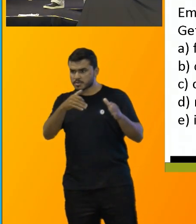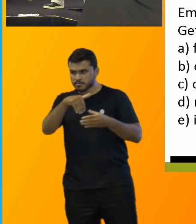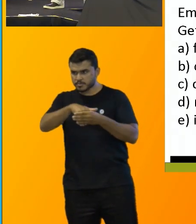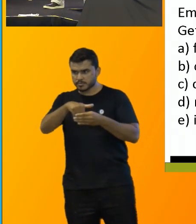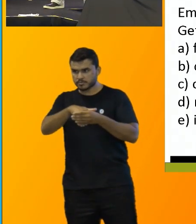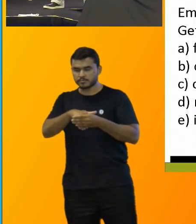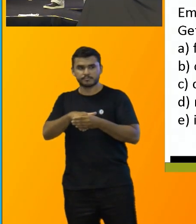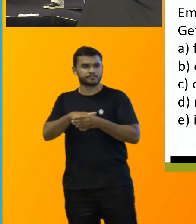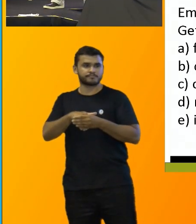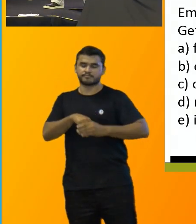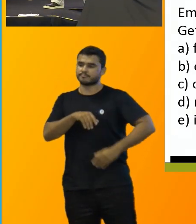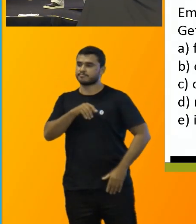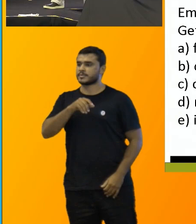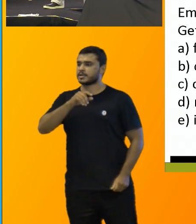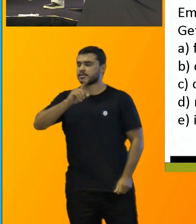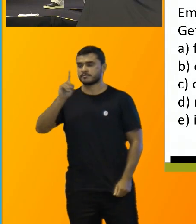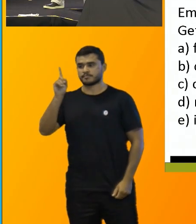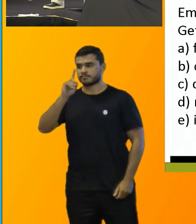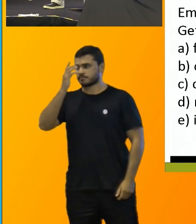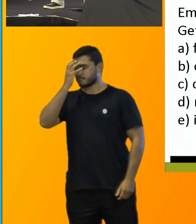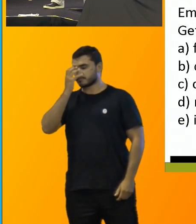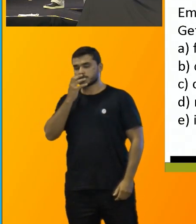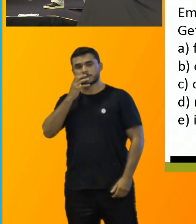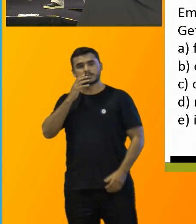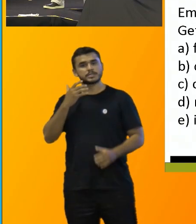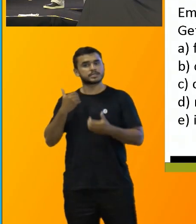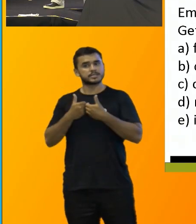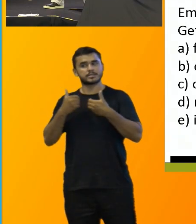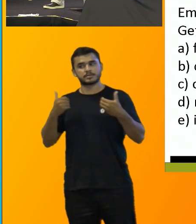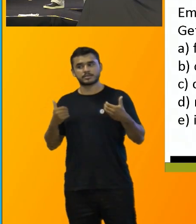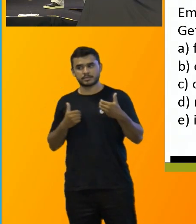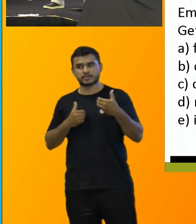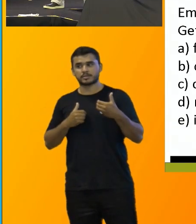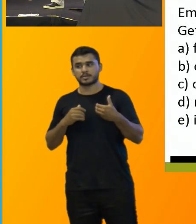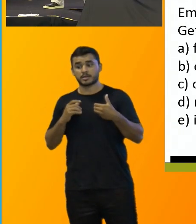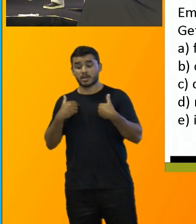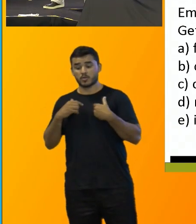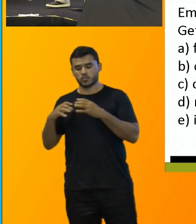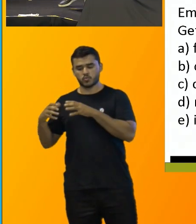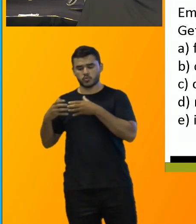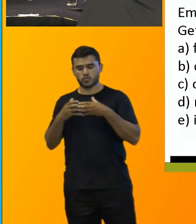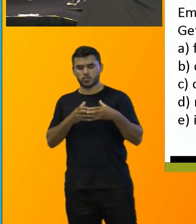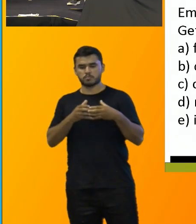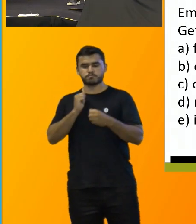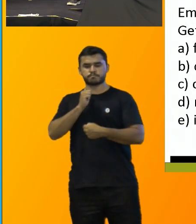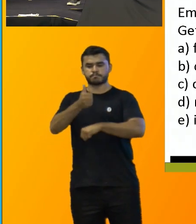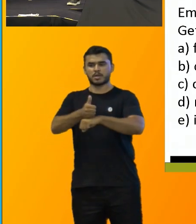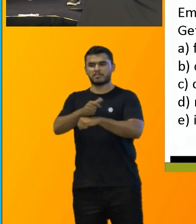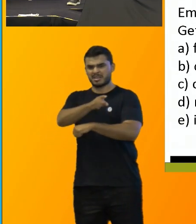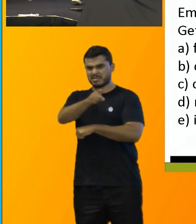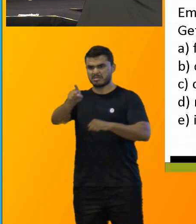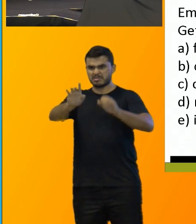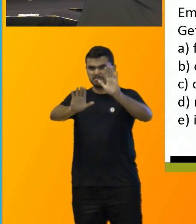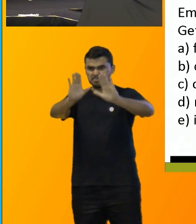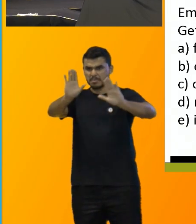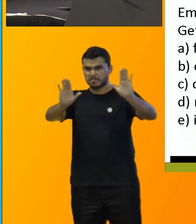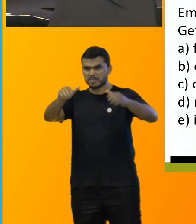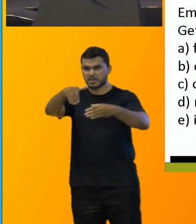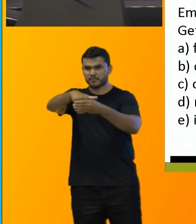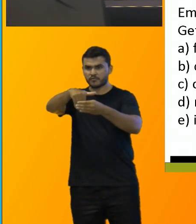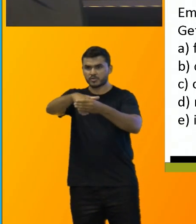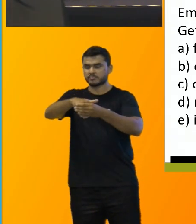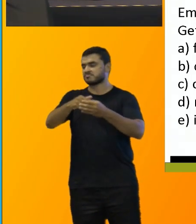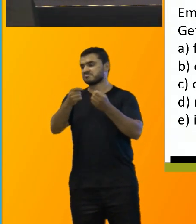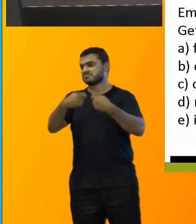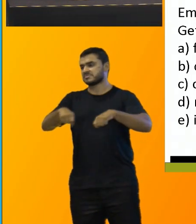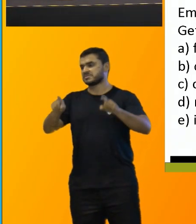Filosofia de boteco. Uma coisa é uma coisa, outra coisa é outra coisa. Vamos lá, o que vocês acham aí? Qual é a letra dessa